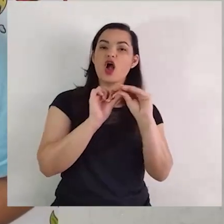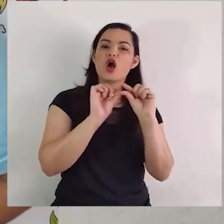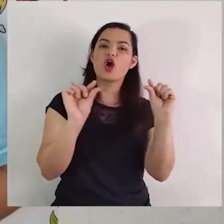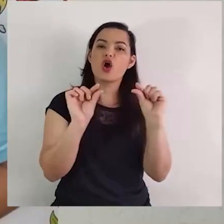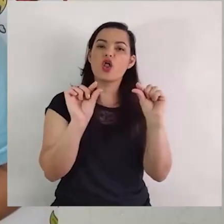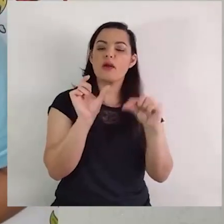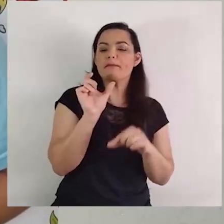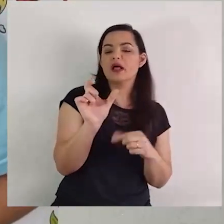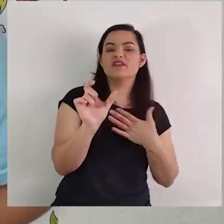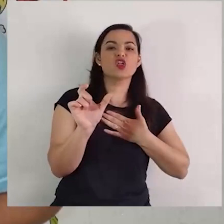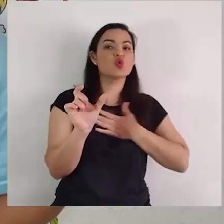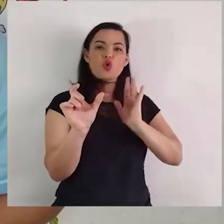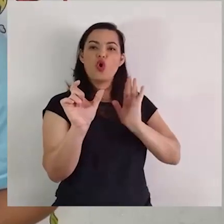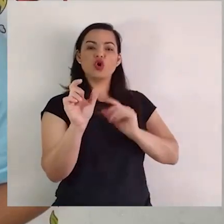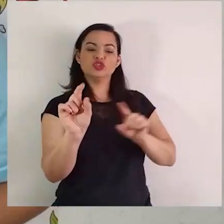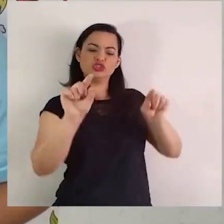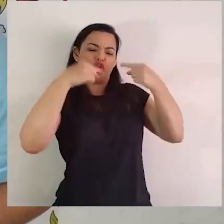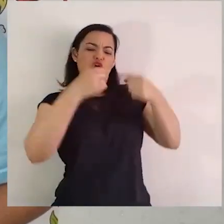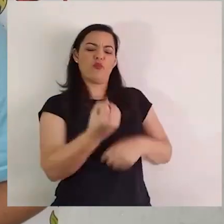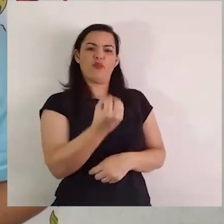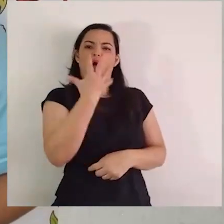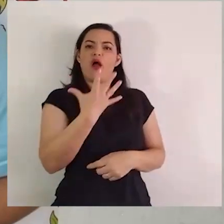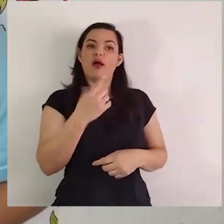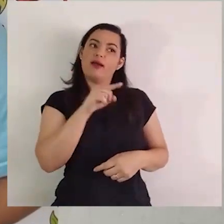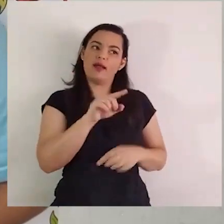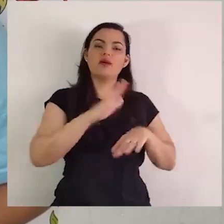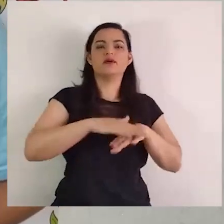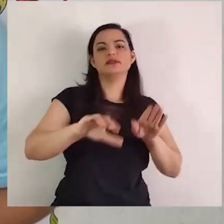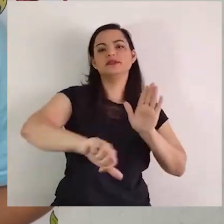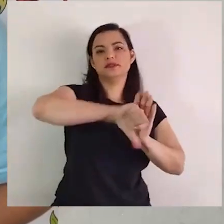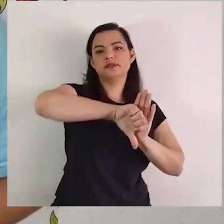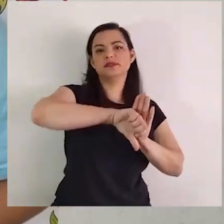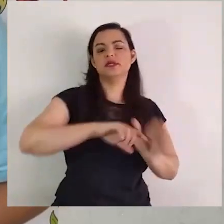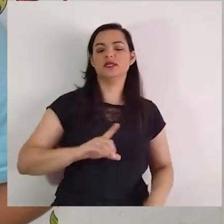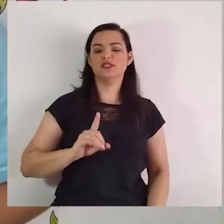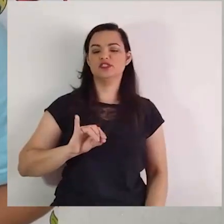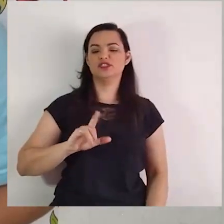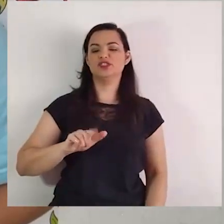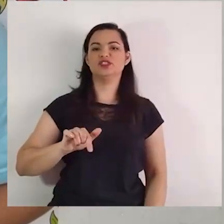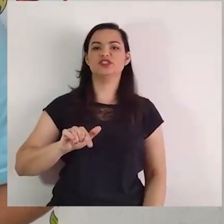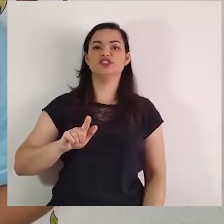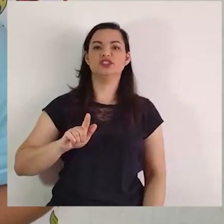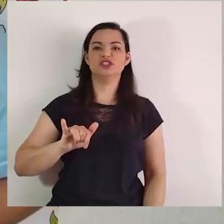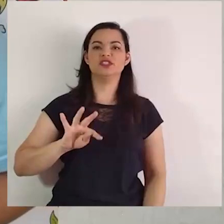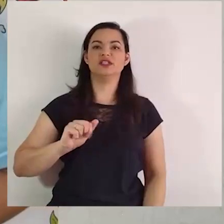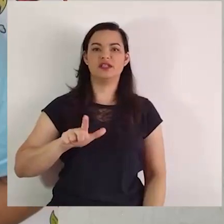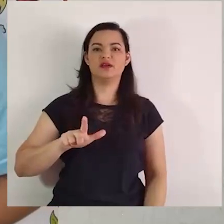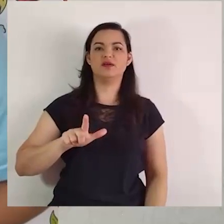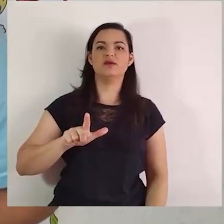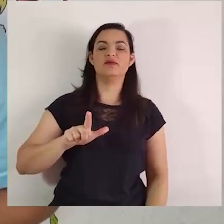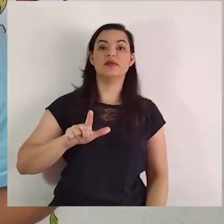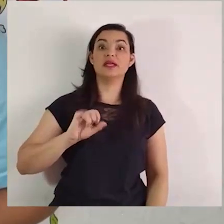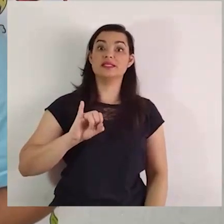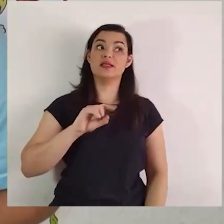coloca alguma coisa que é ofensiva. Ela está cometendo um crime digital. E dependendo